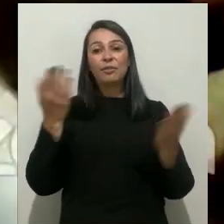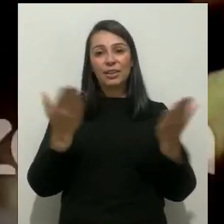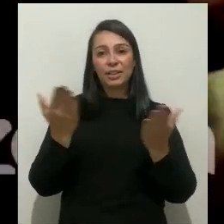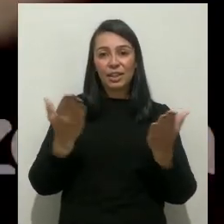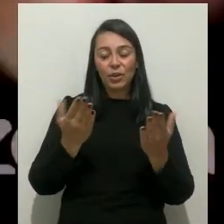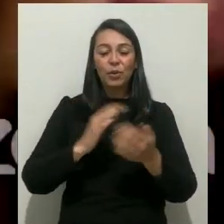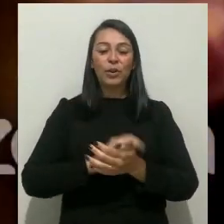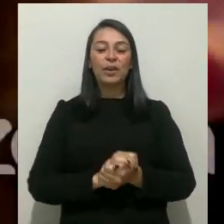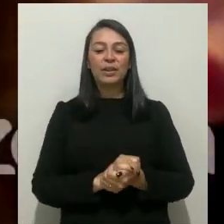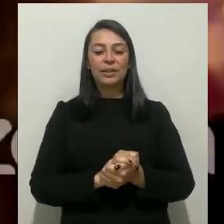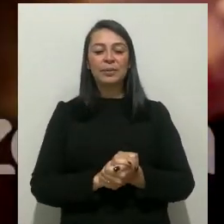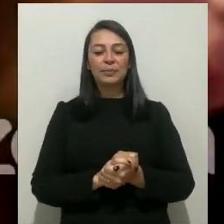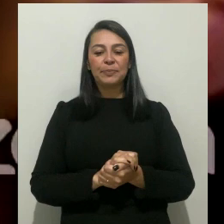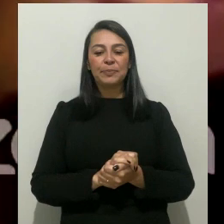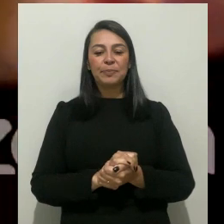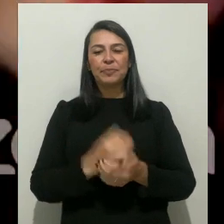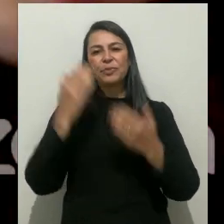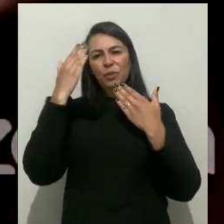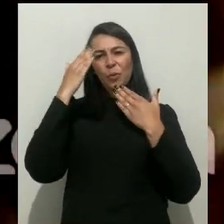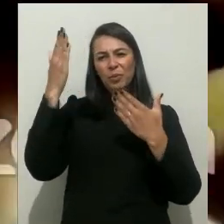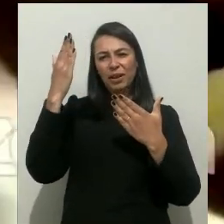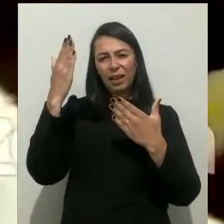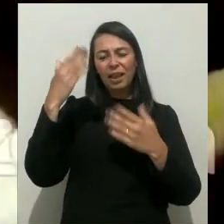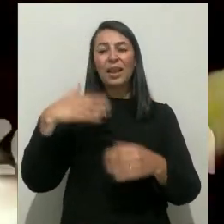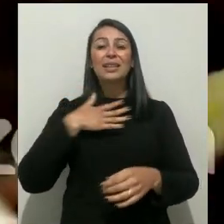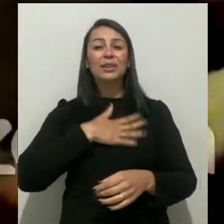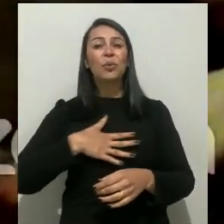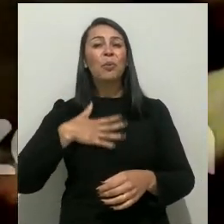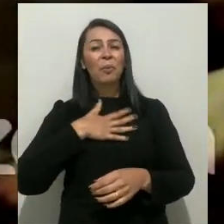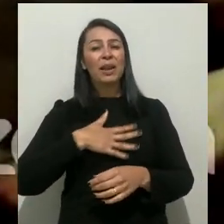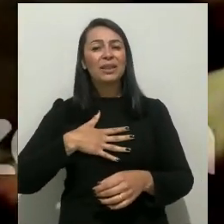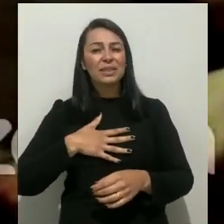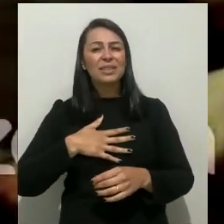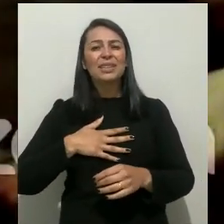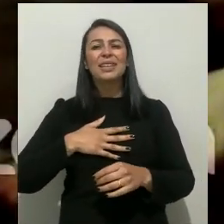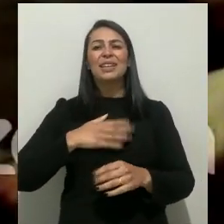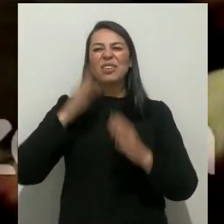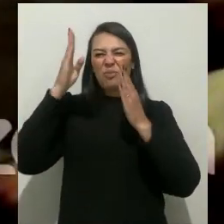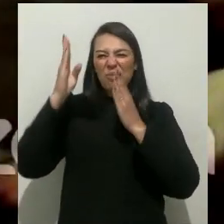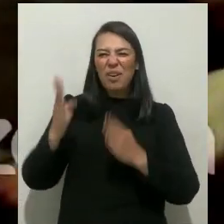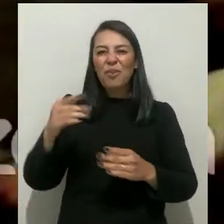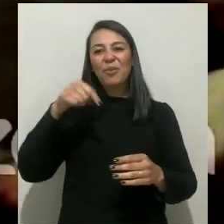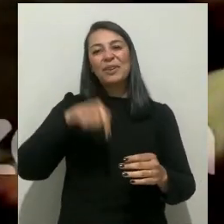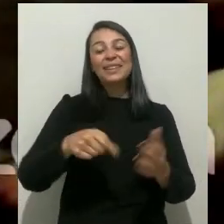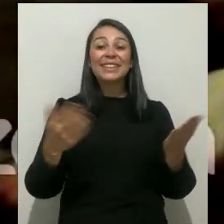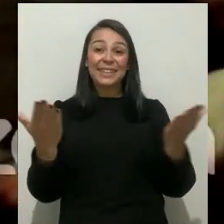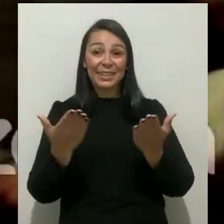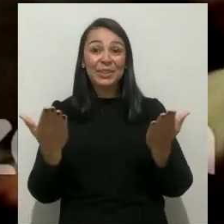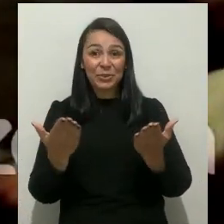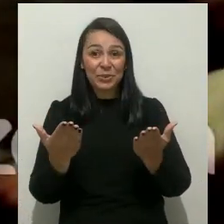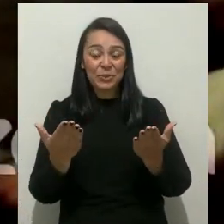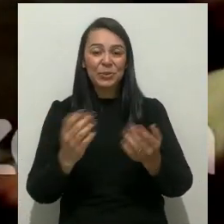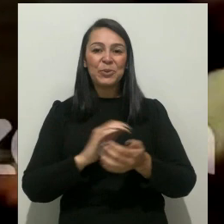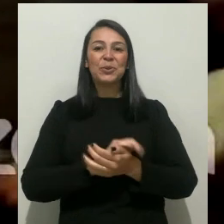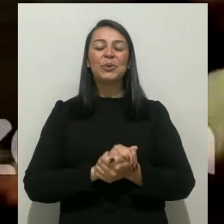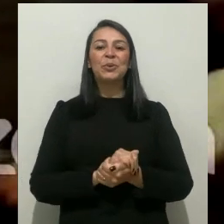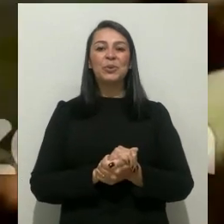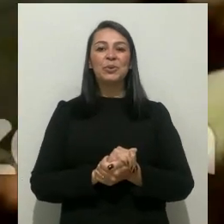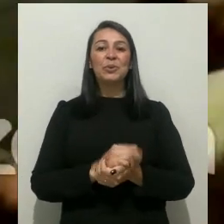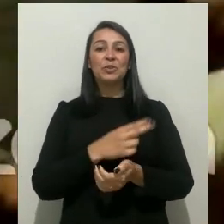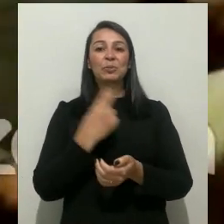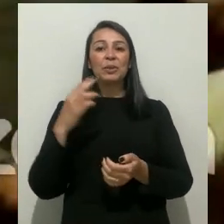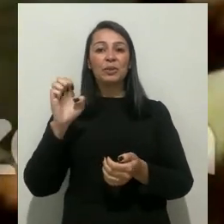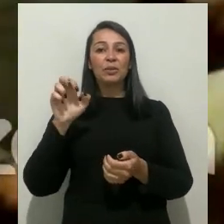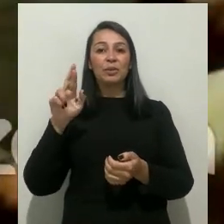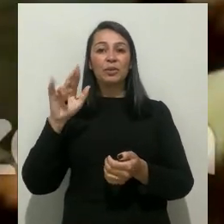Obrigada. É um prazer e uma vontade de conversar. Meu nome é